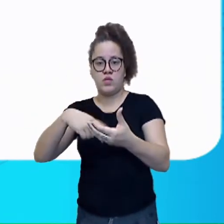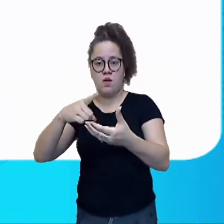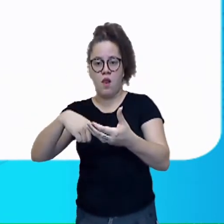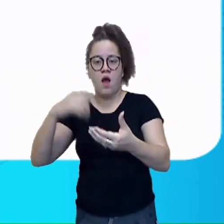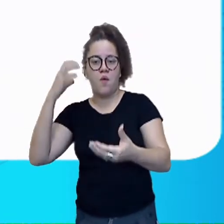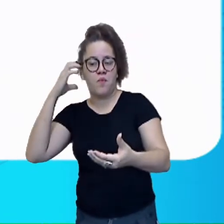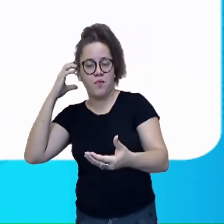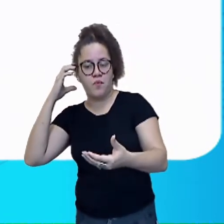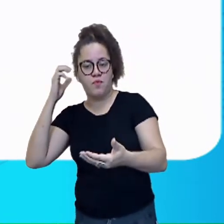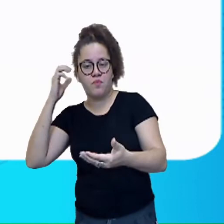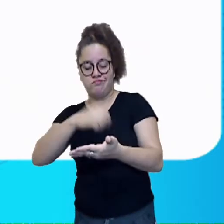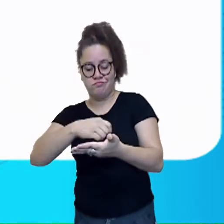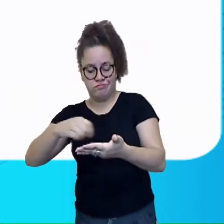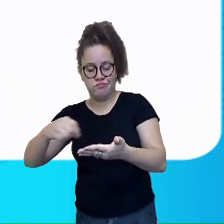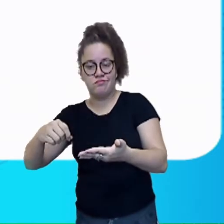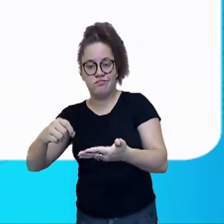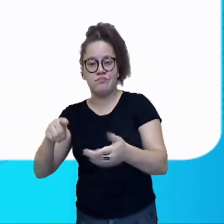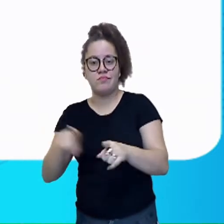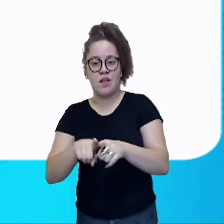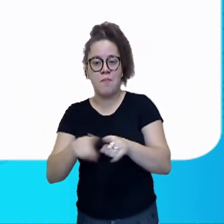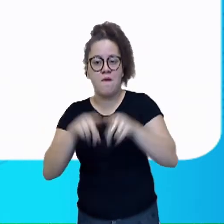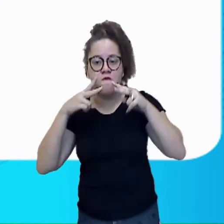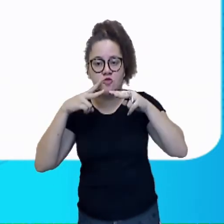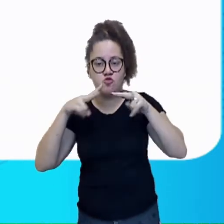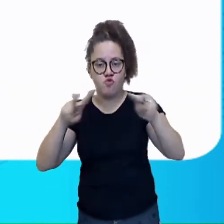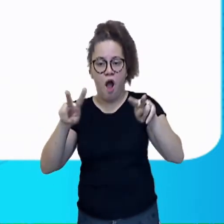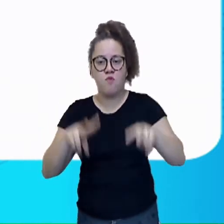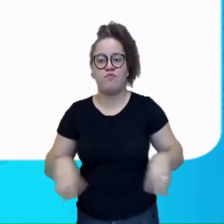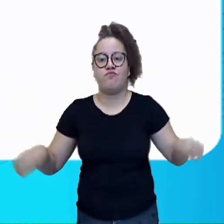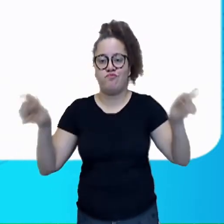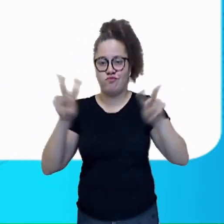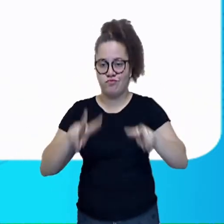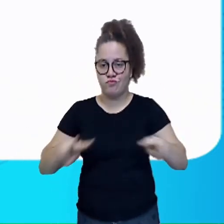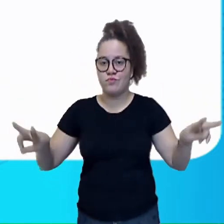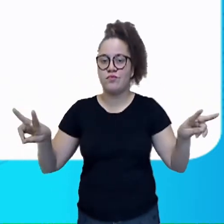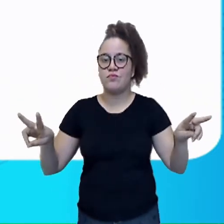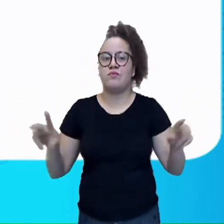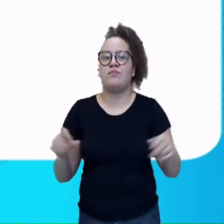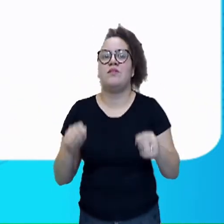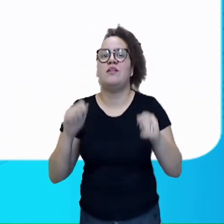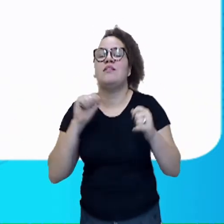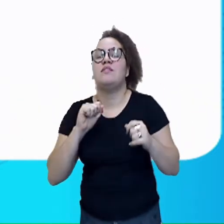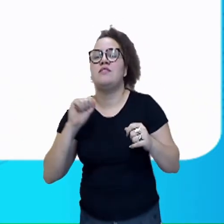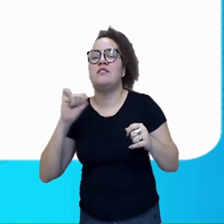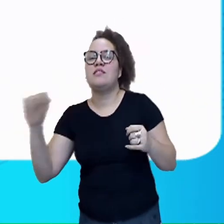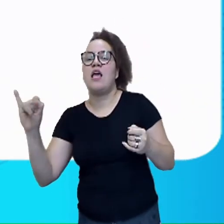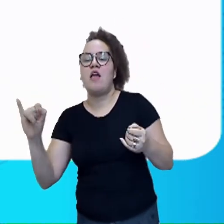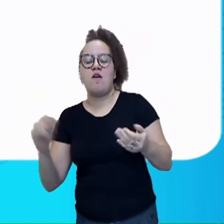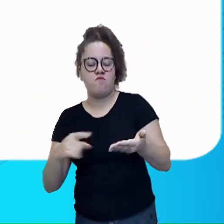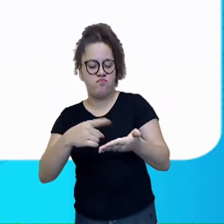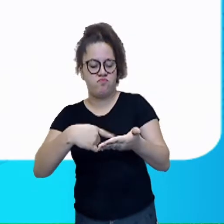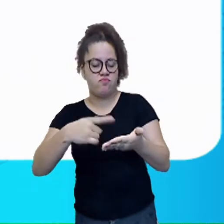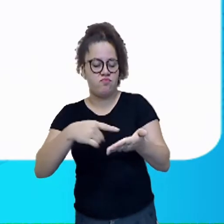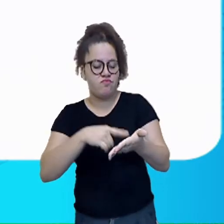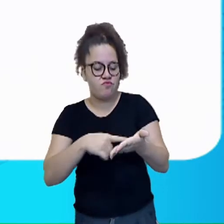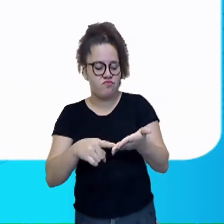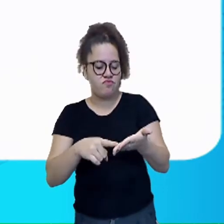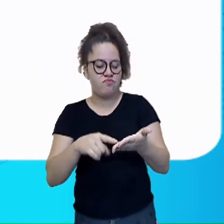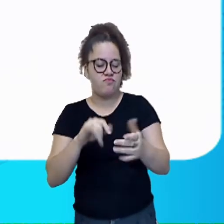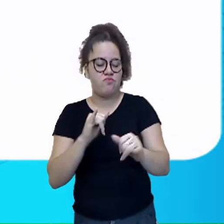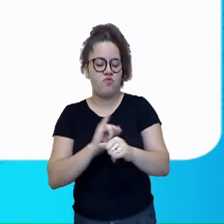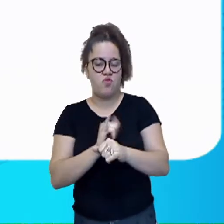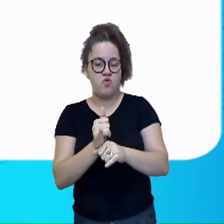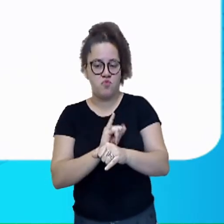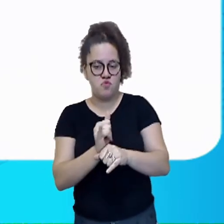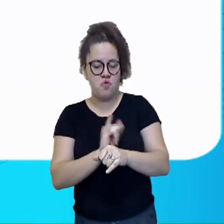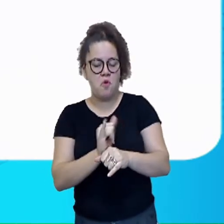áudio, como na escrita e também no visual. Então, se você, por exemplo, clica em um vídeo no YouTube, você consegue, às